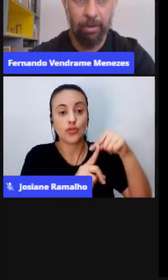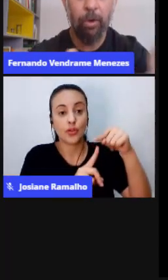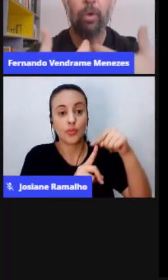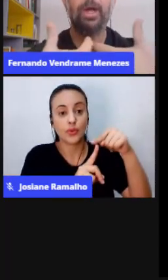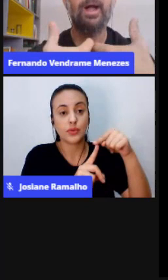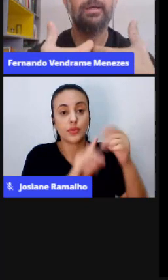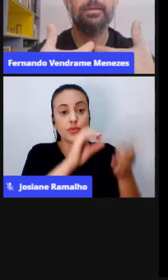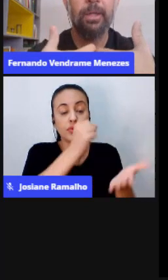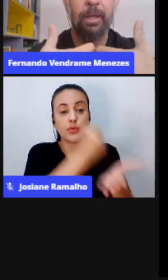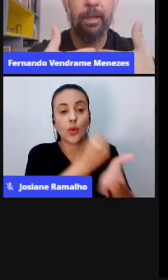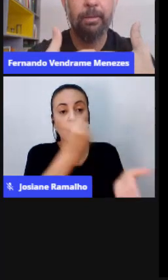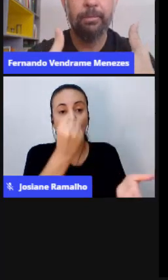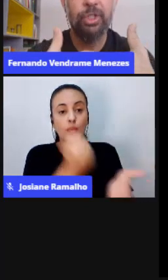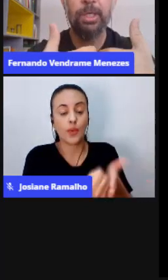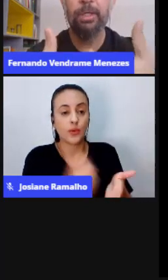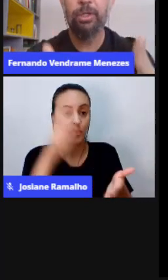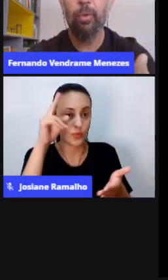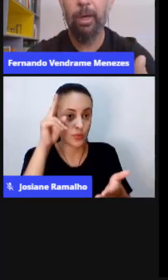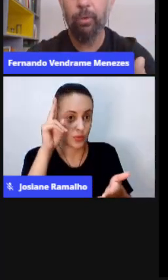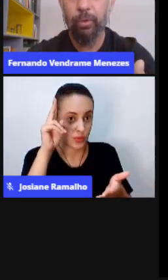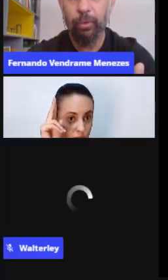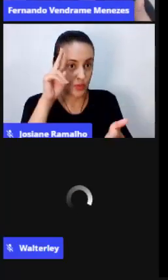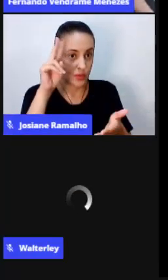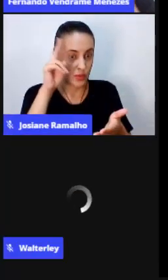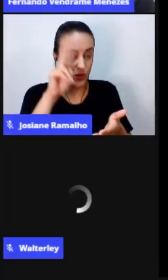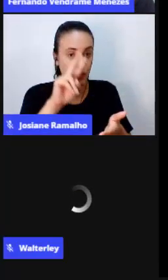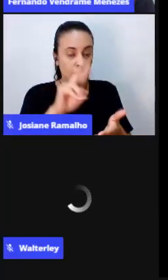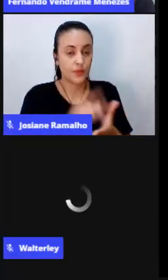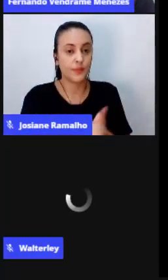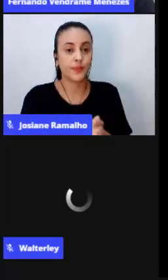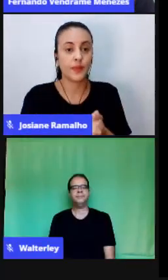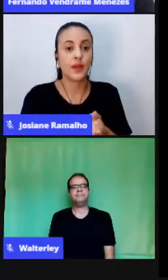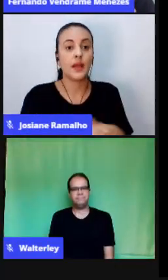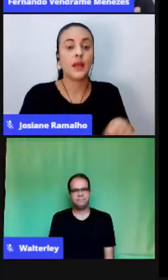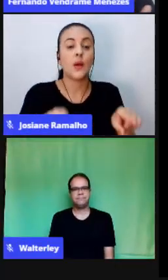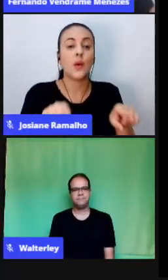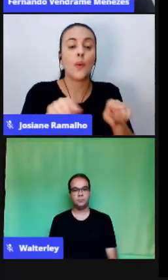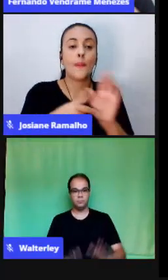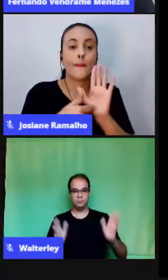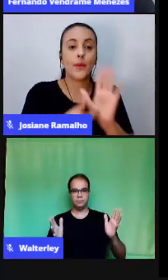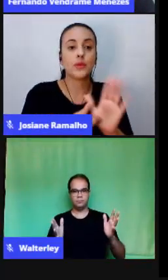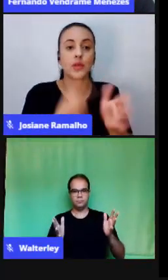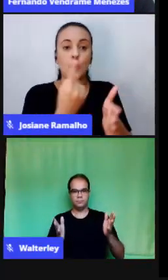e colocar diante do aluno um